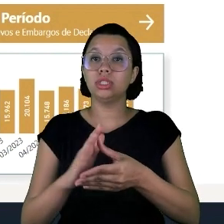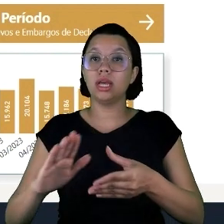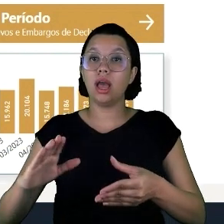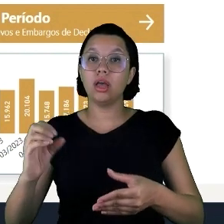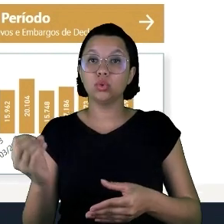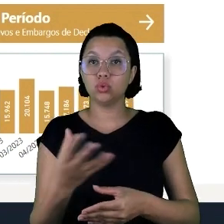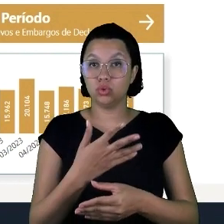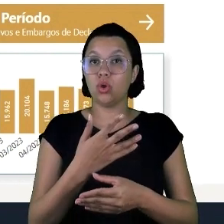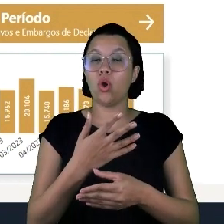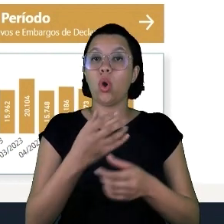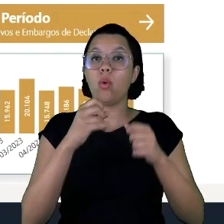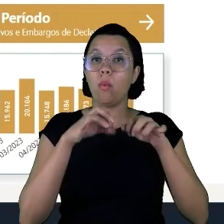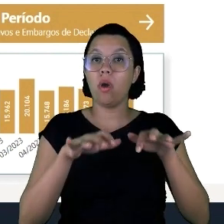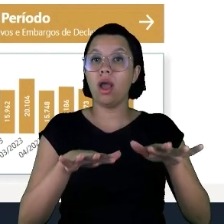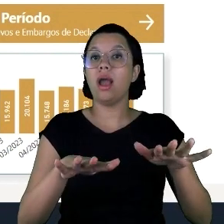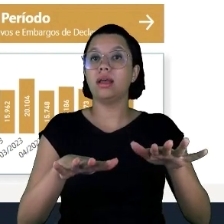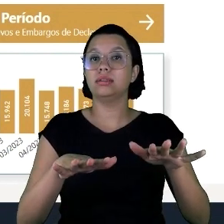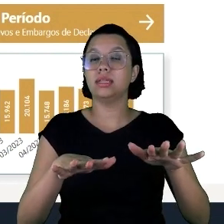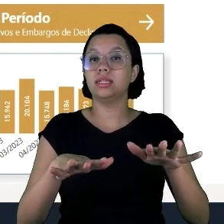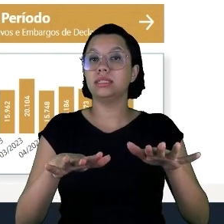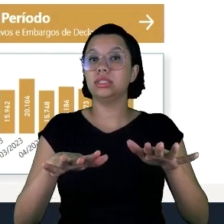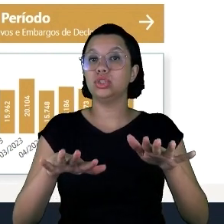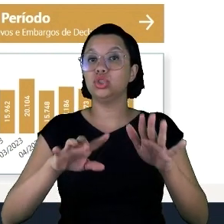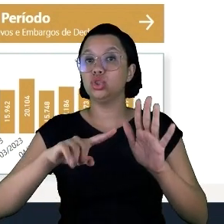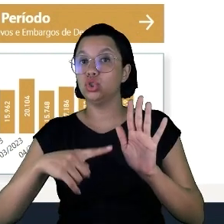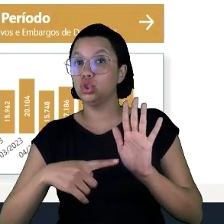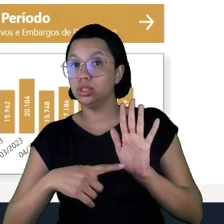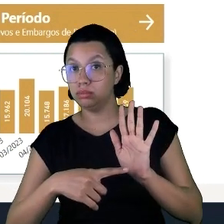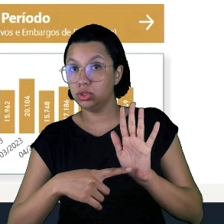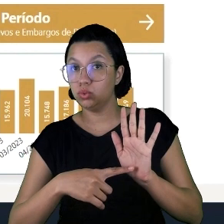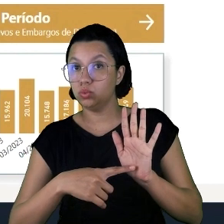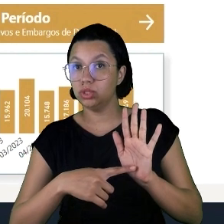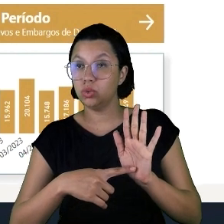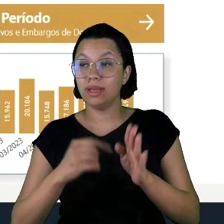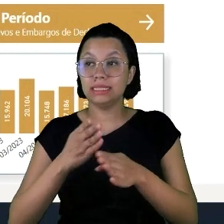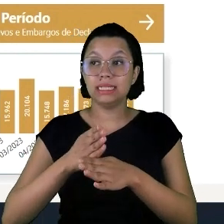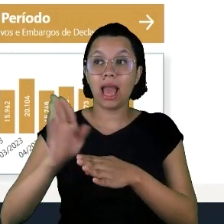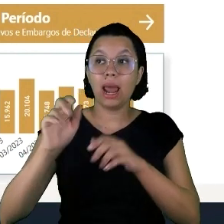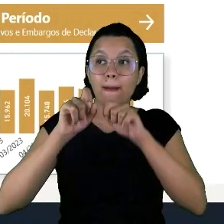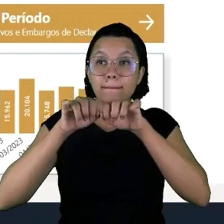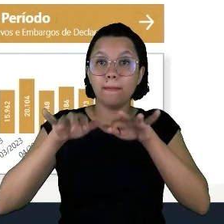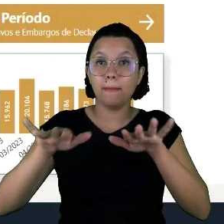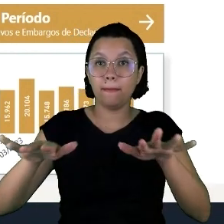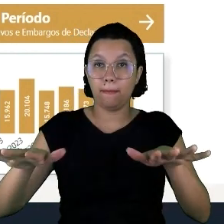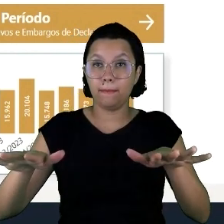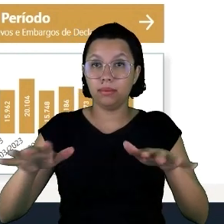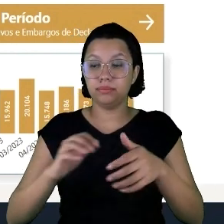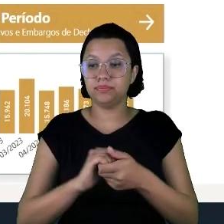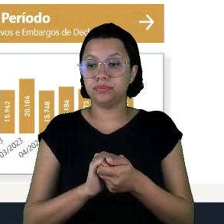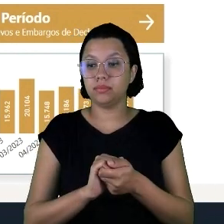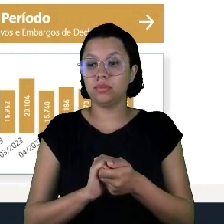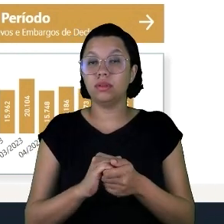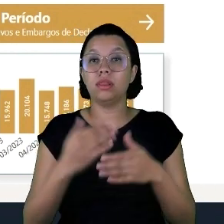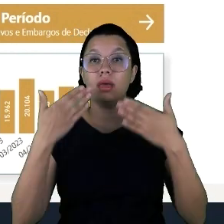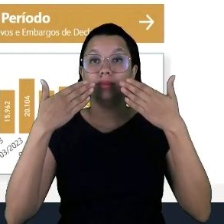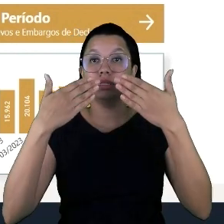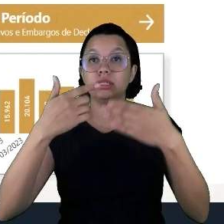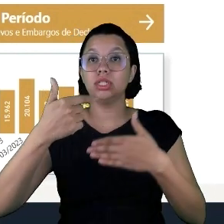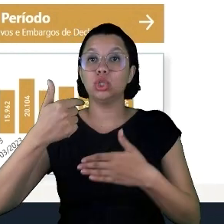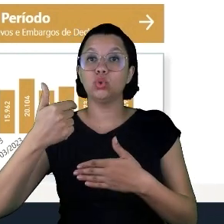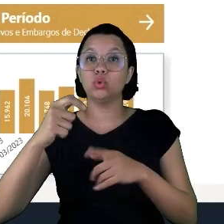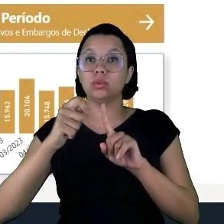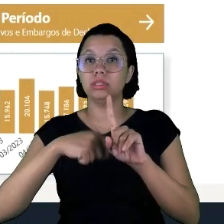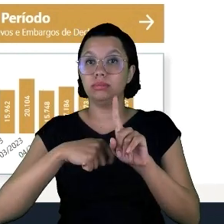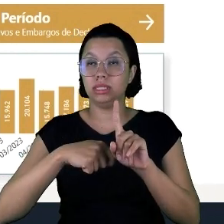né? Então, tem o total de distribuídos com redistribuídos entradas, subtraindo a saída por redistribuição. E aqui está apresentando os